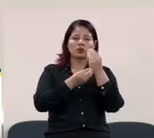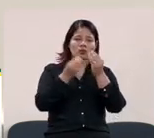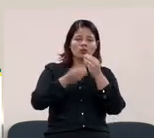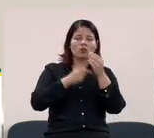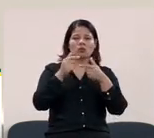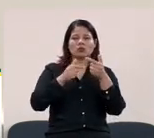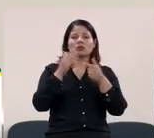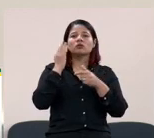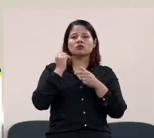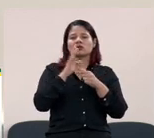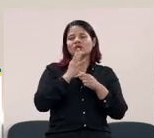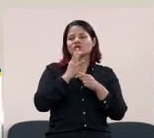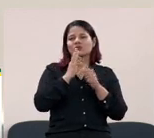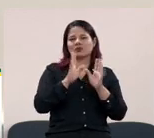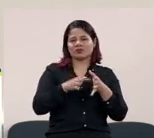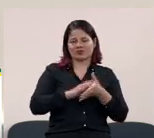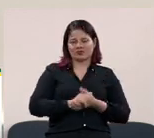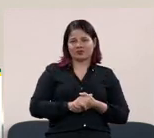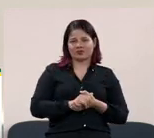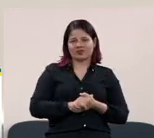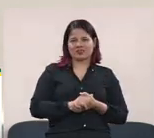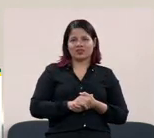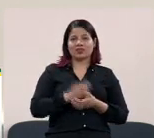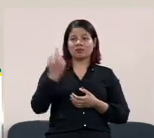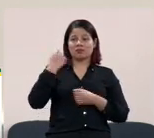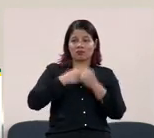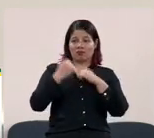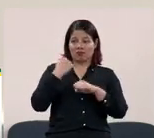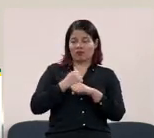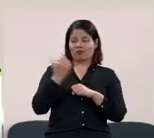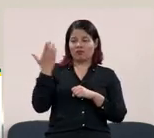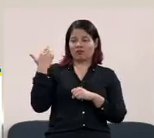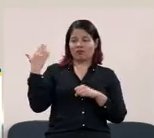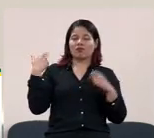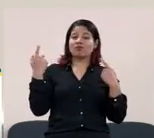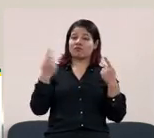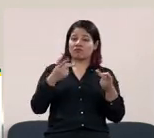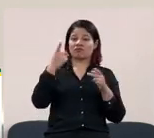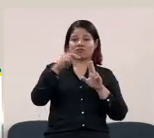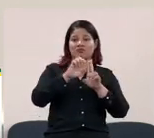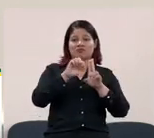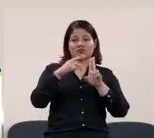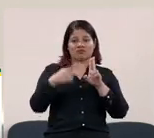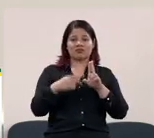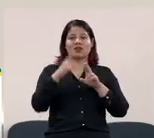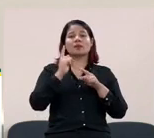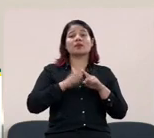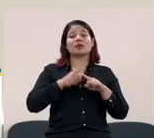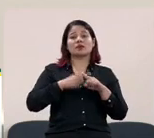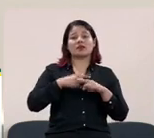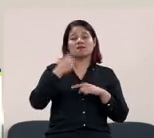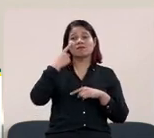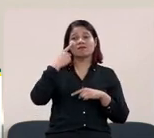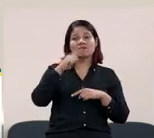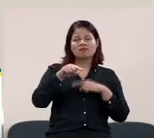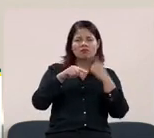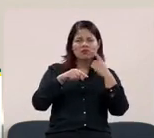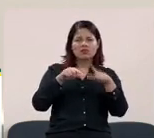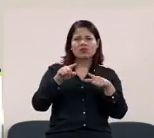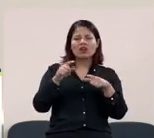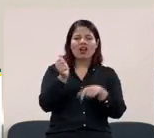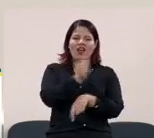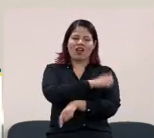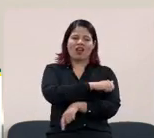percebi que um dos problemas que existe lá é a evasão. Muitos